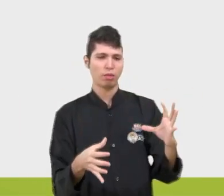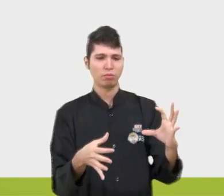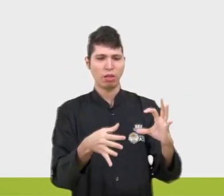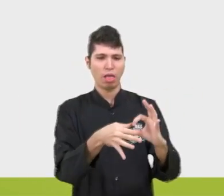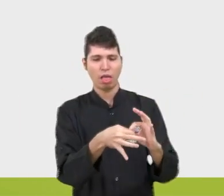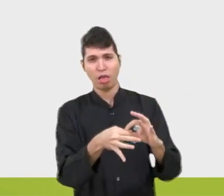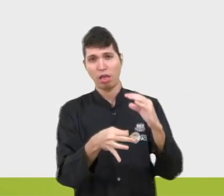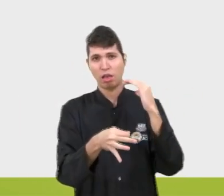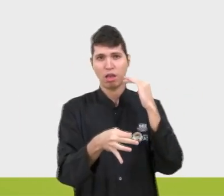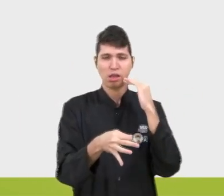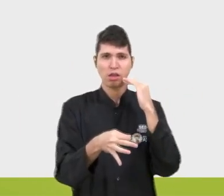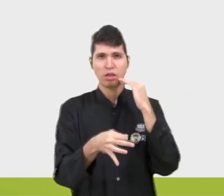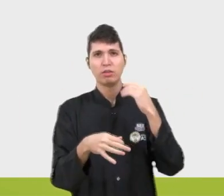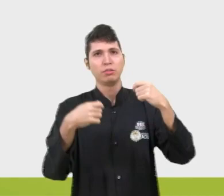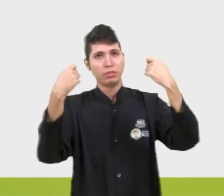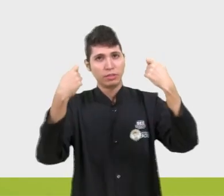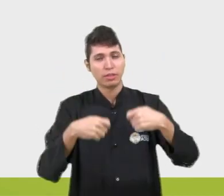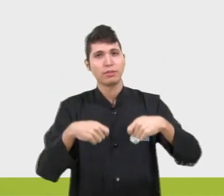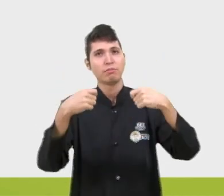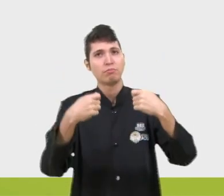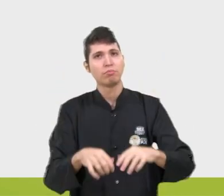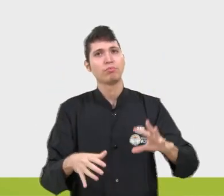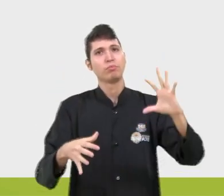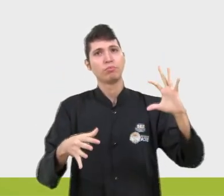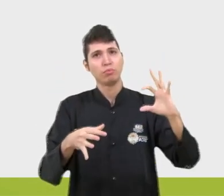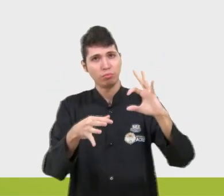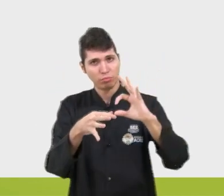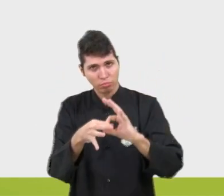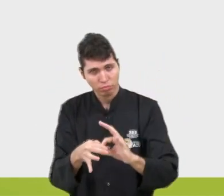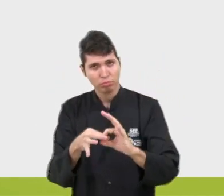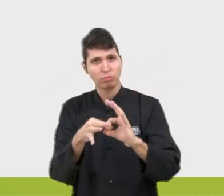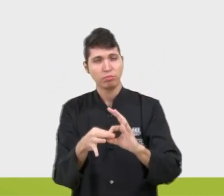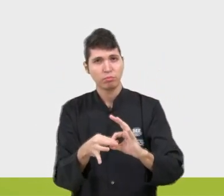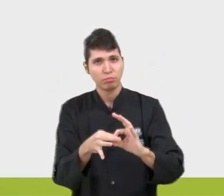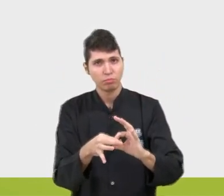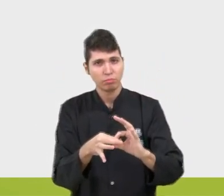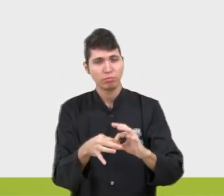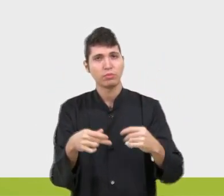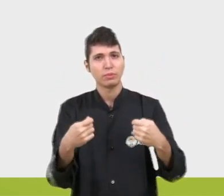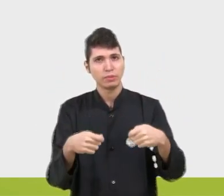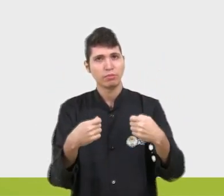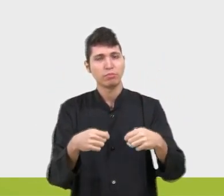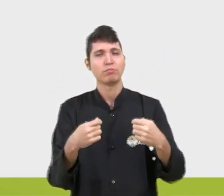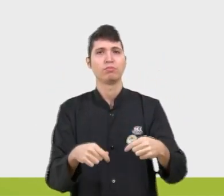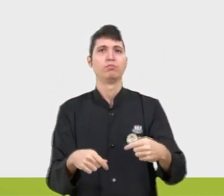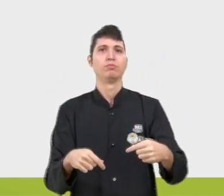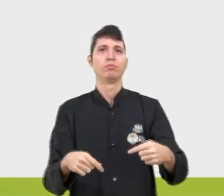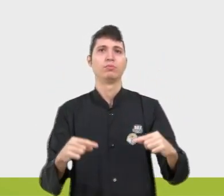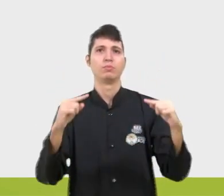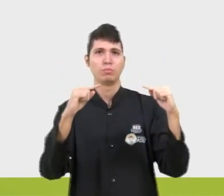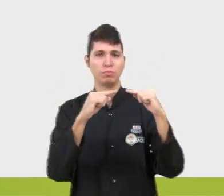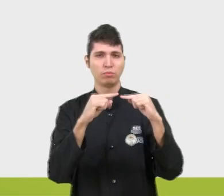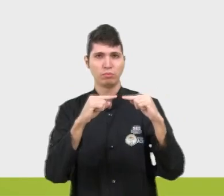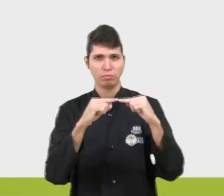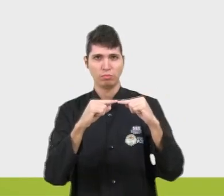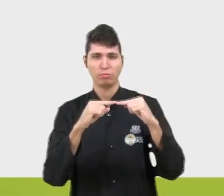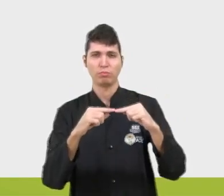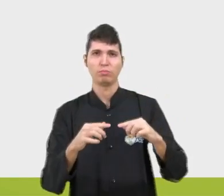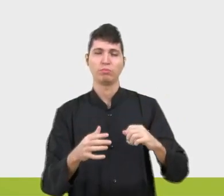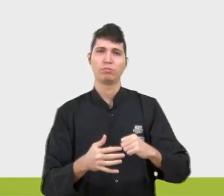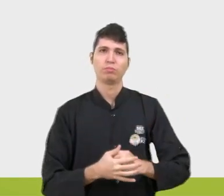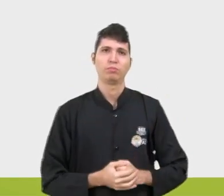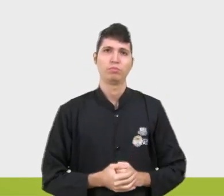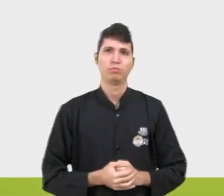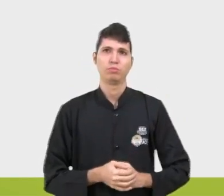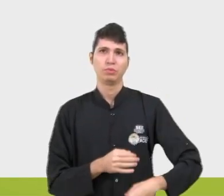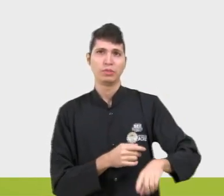estar adequado à sua frase, né, ao seu período. Diversificação, né? Então, além